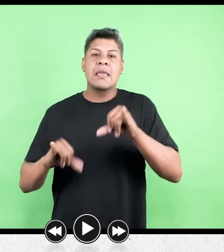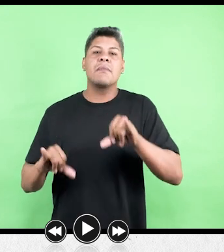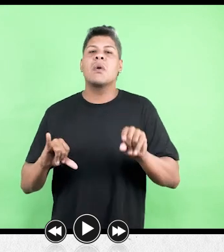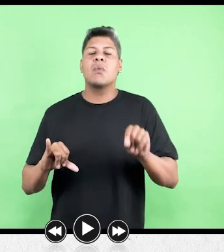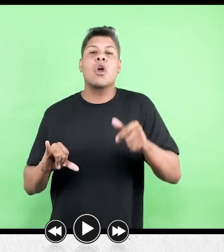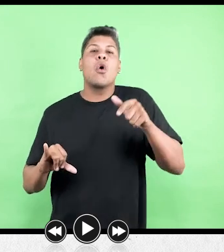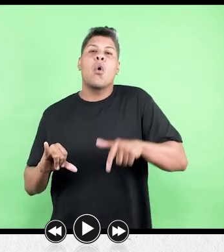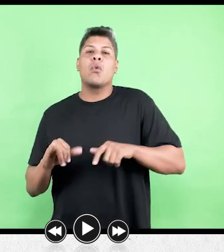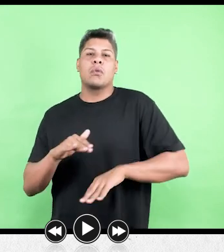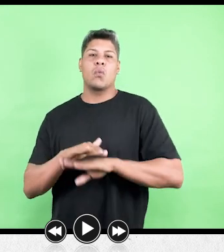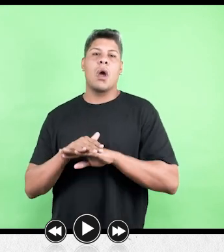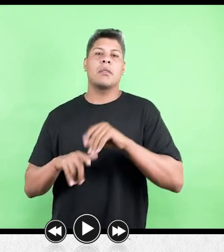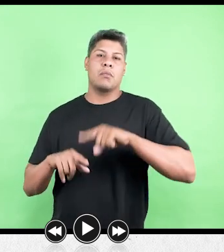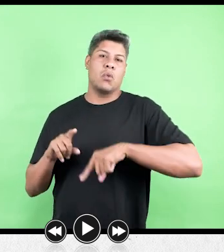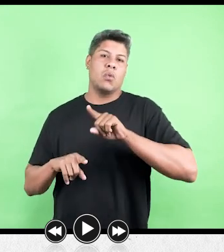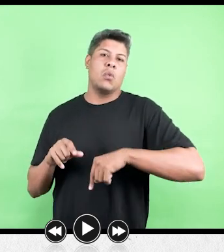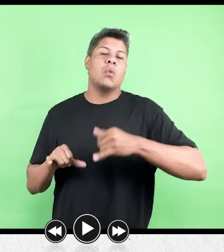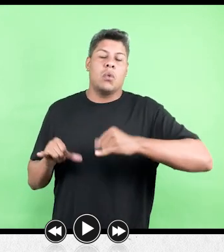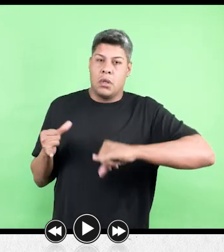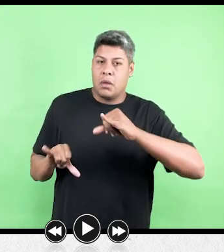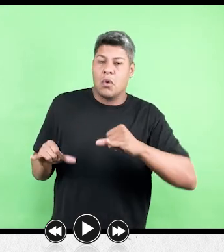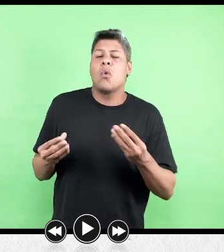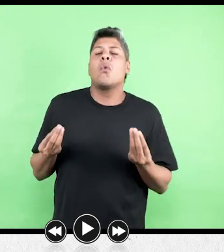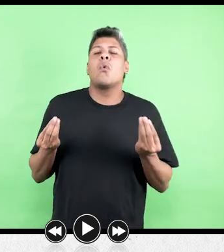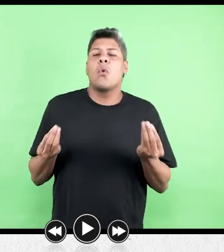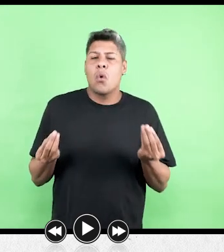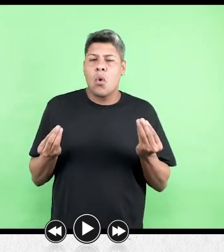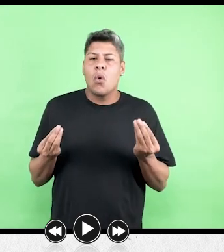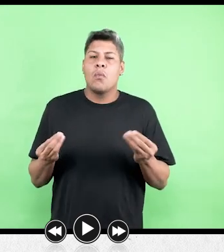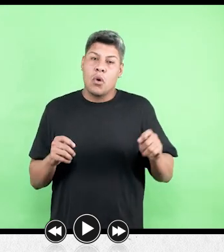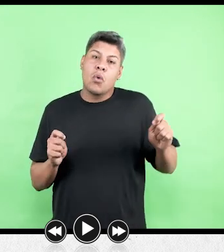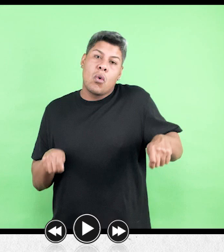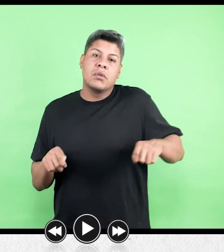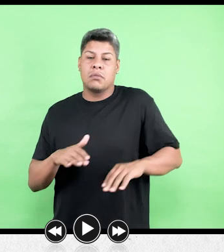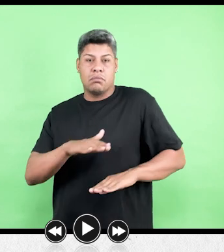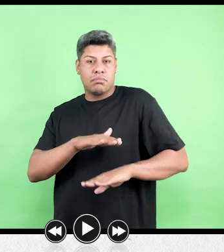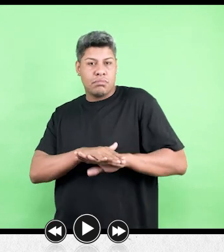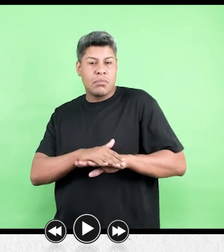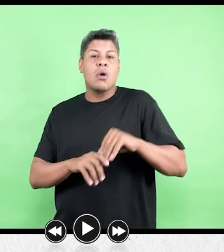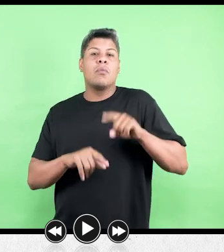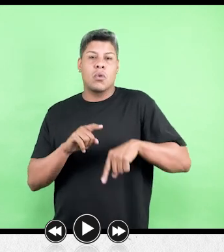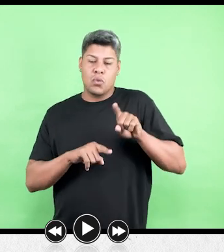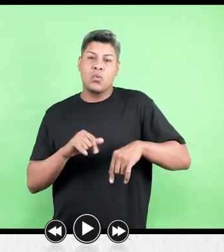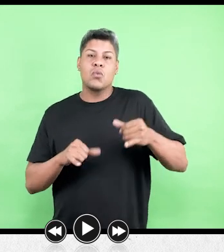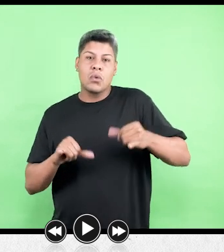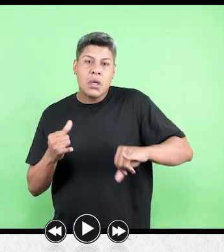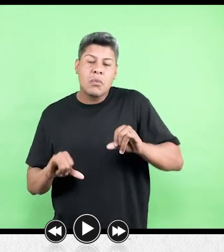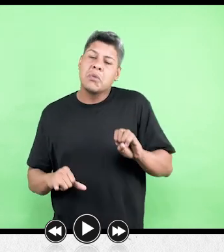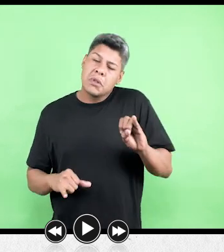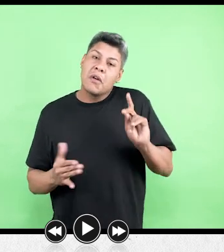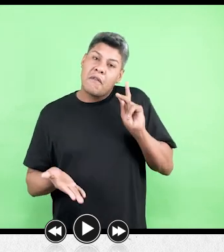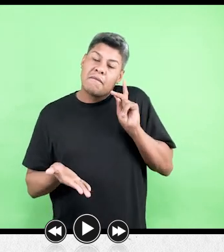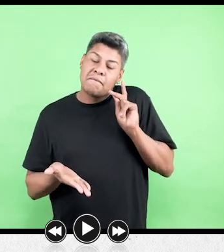é onde fica o armazenamento dos produtos químicos, né? Então, como que é essa condição do armazenamento dos produtos químicos, se ela está sendo de